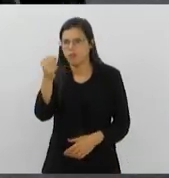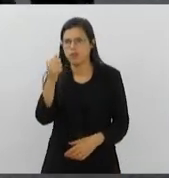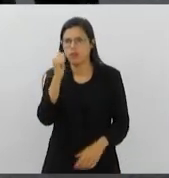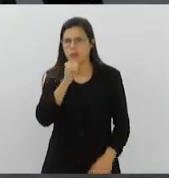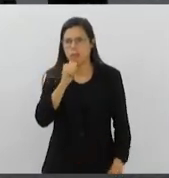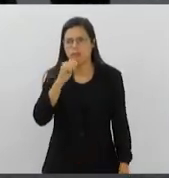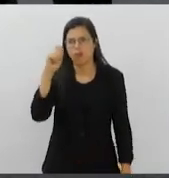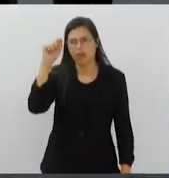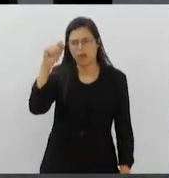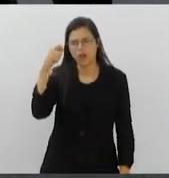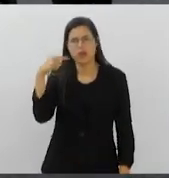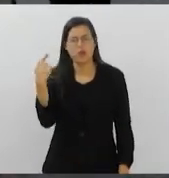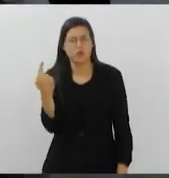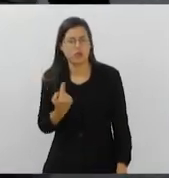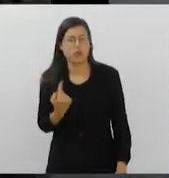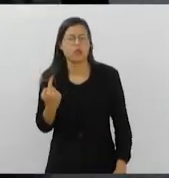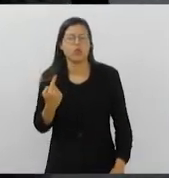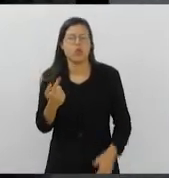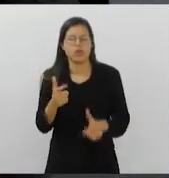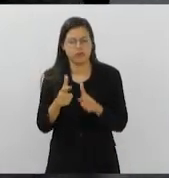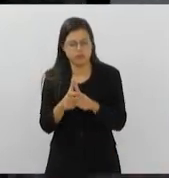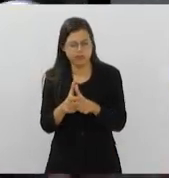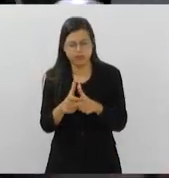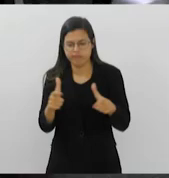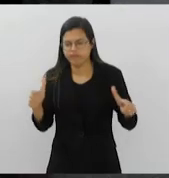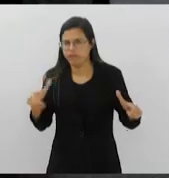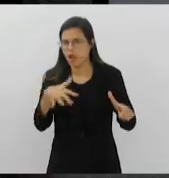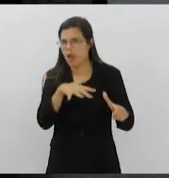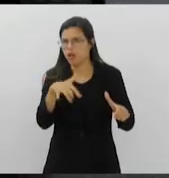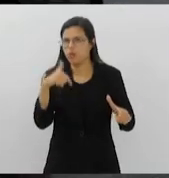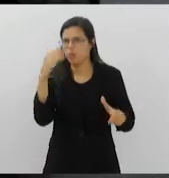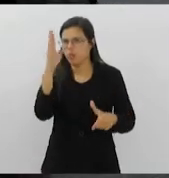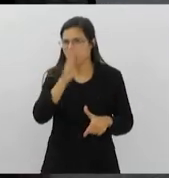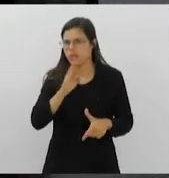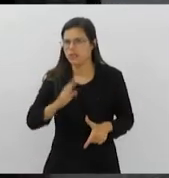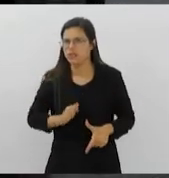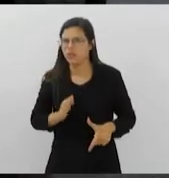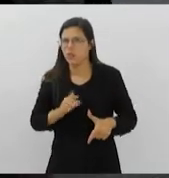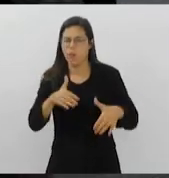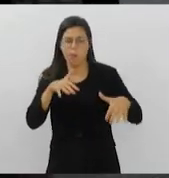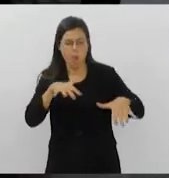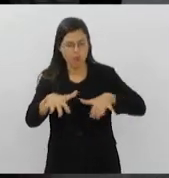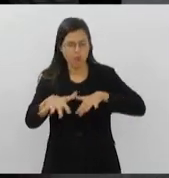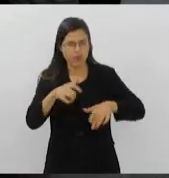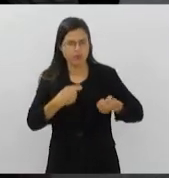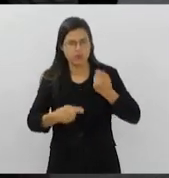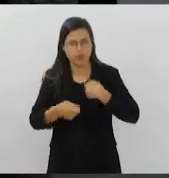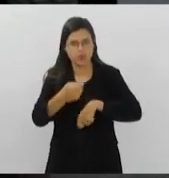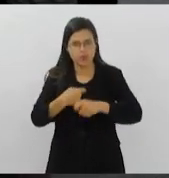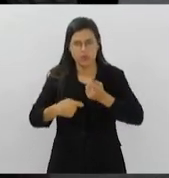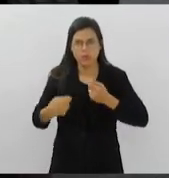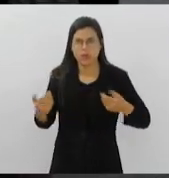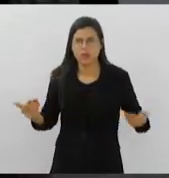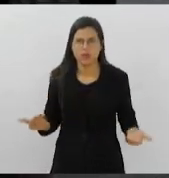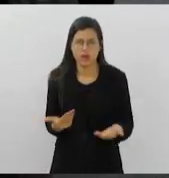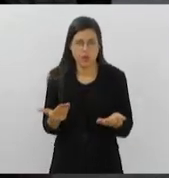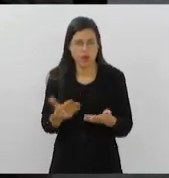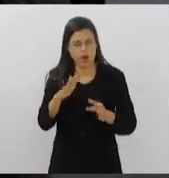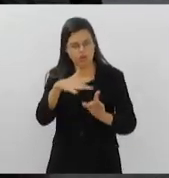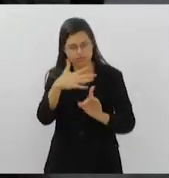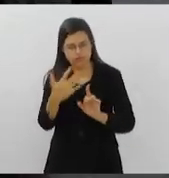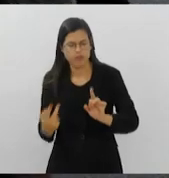o maior contingente populacional aqui do nosso país, que movimentamos a economia e que agora somos reconhecidas